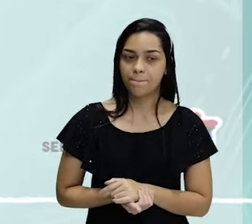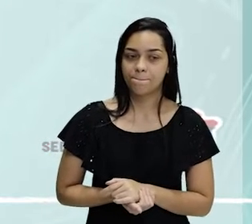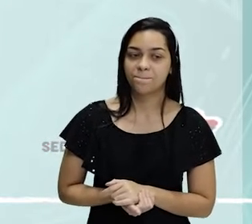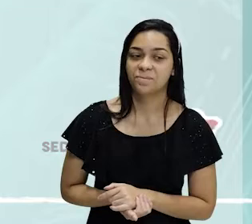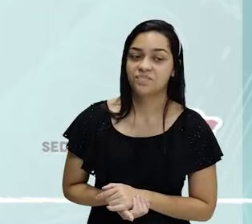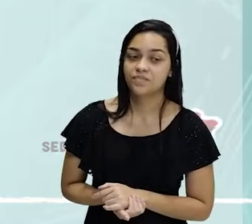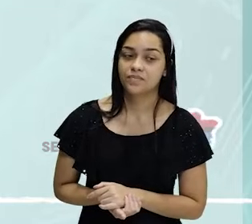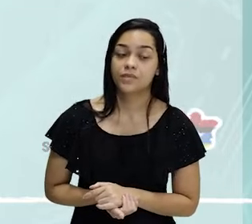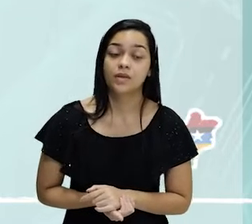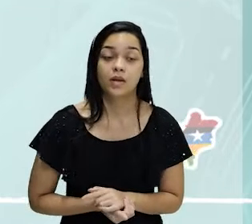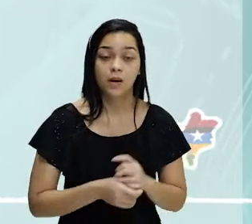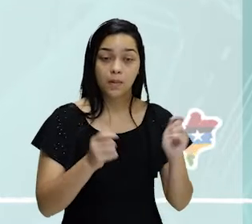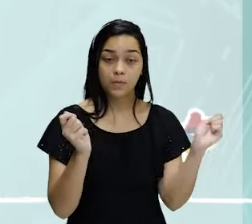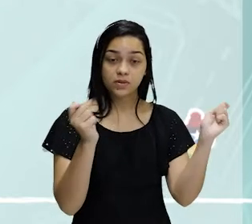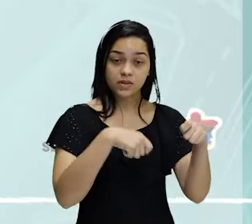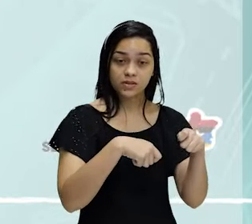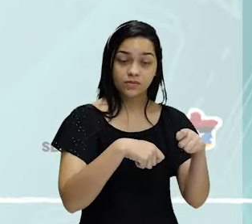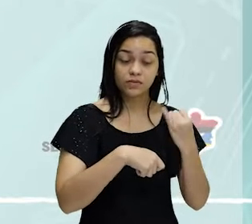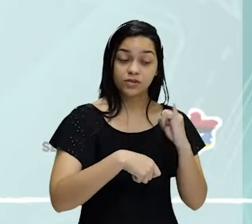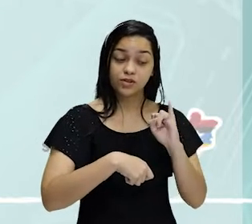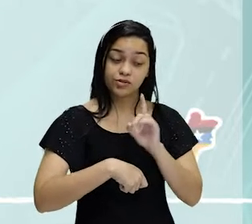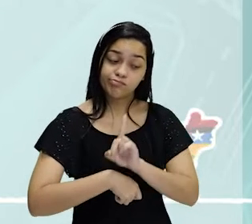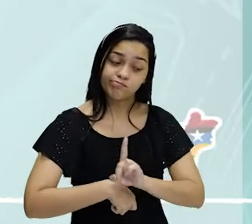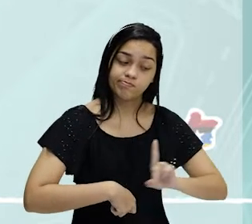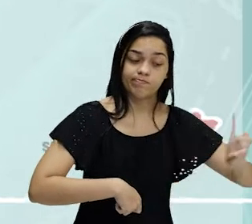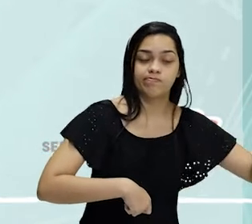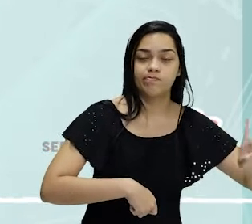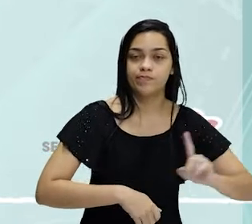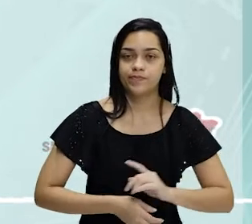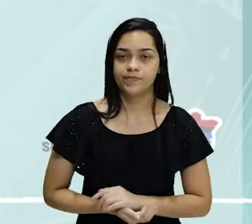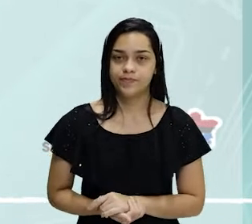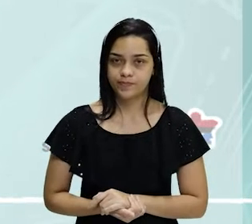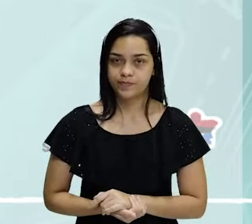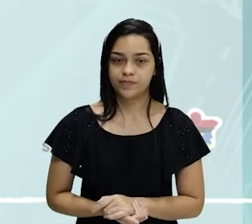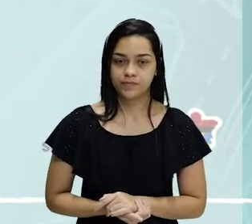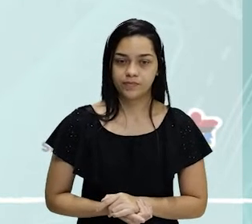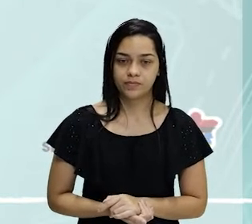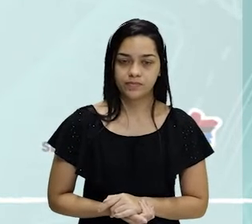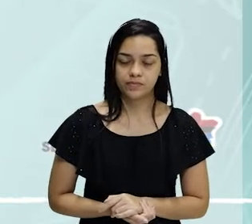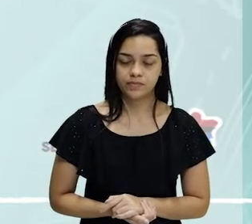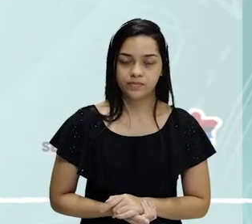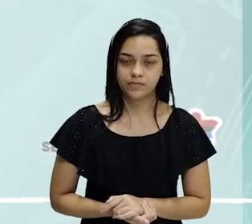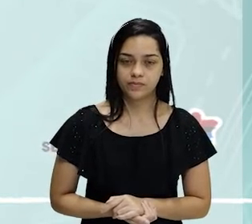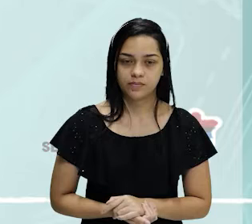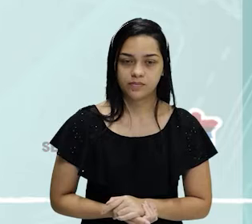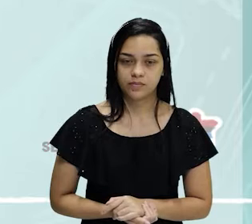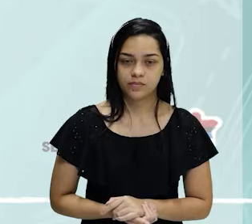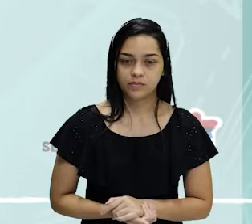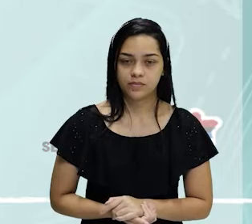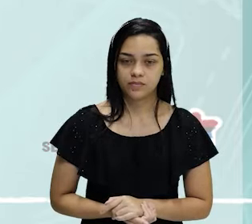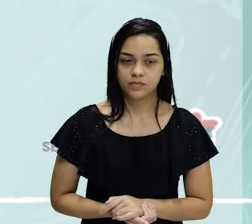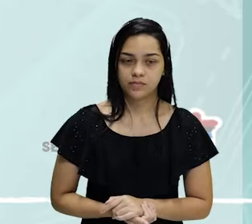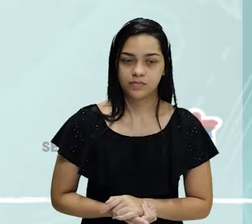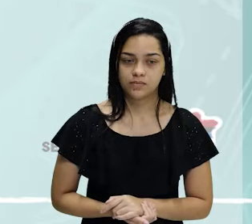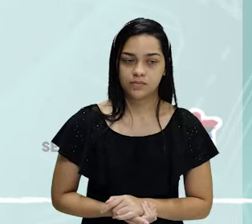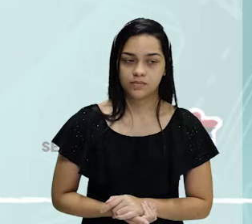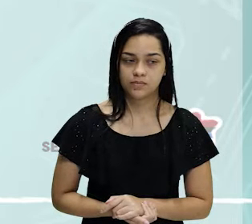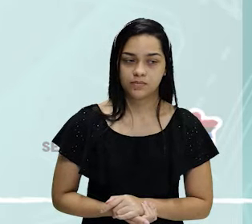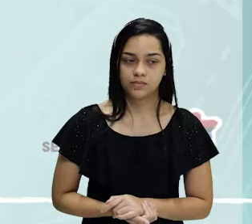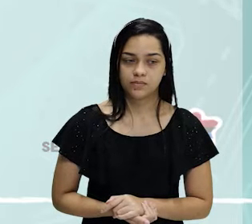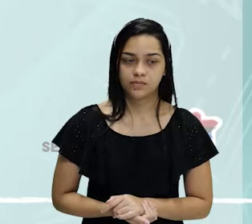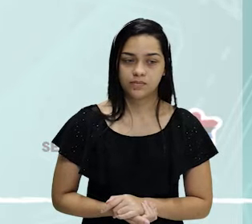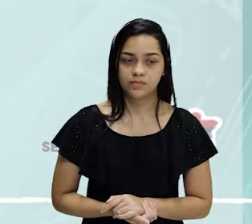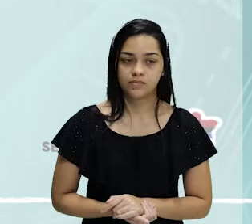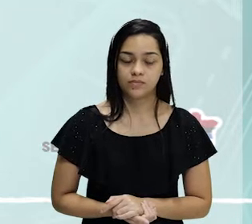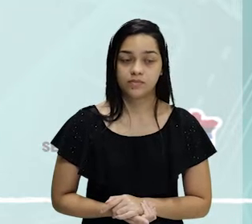Só será possível se você estivesse lá. Olha, só